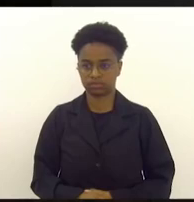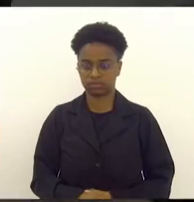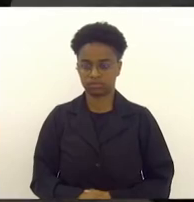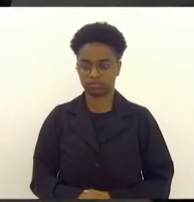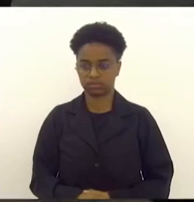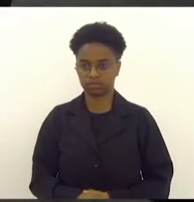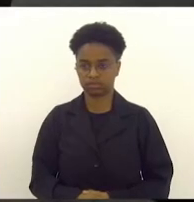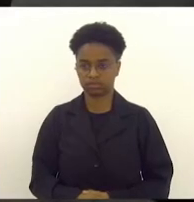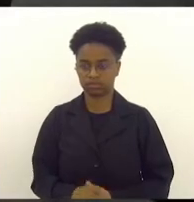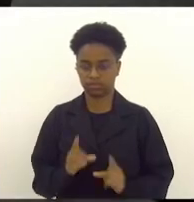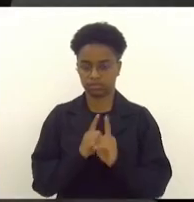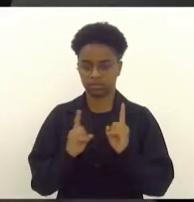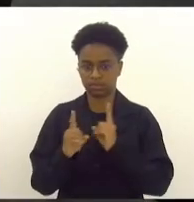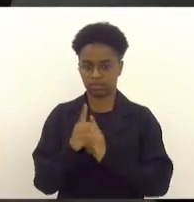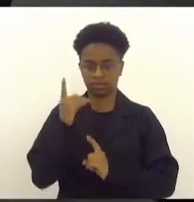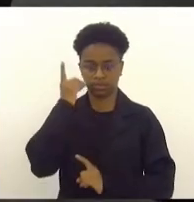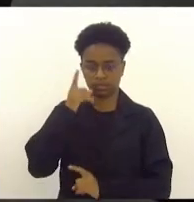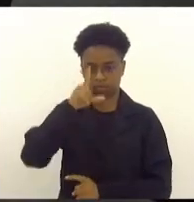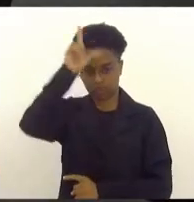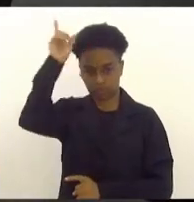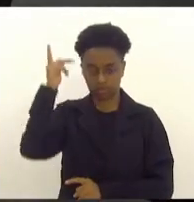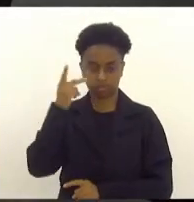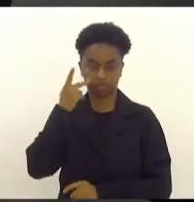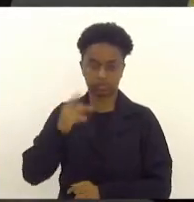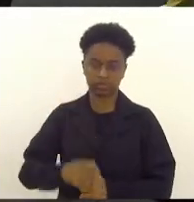Deputado Luiz Paulo